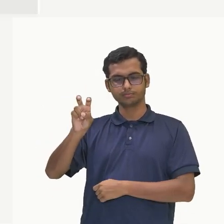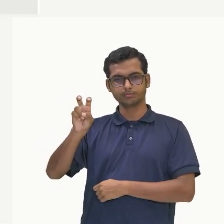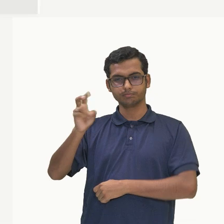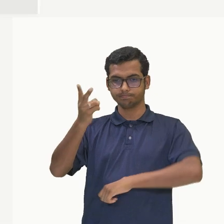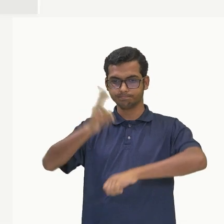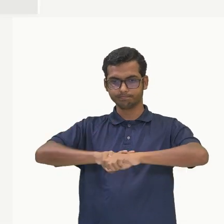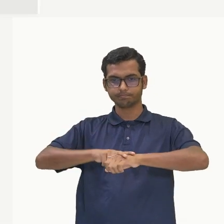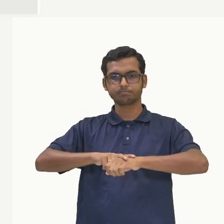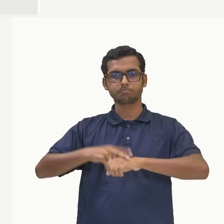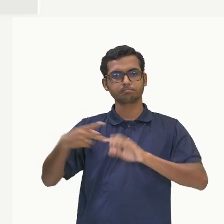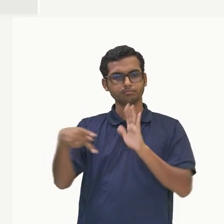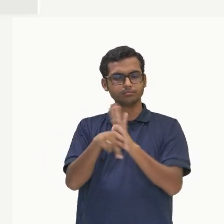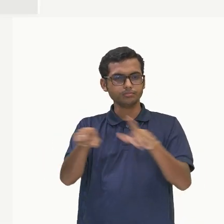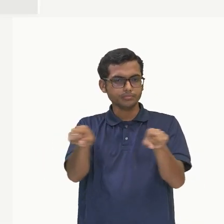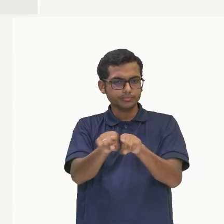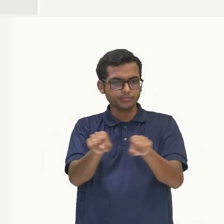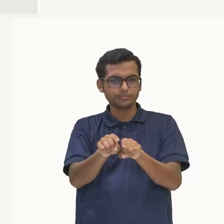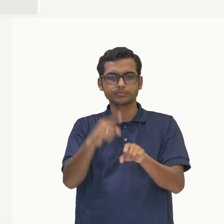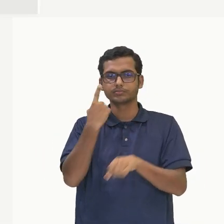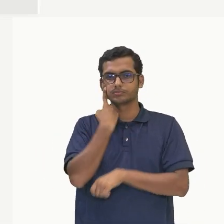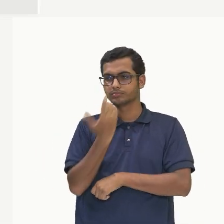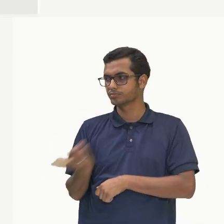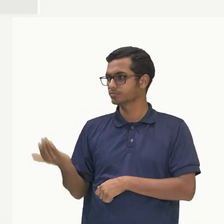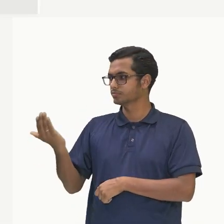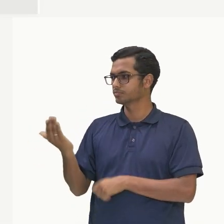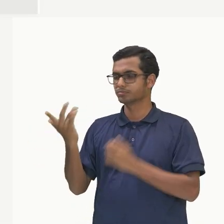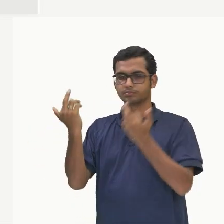5 vezes. Da mesma forma, todos os